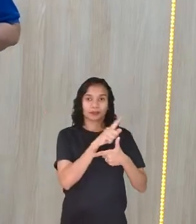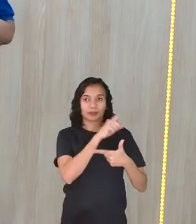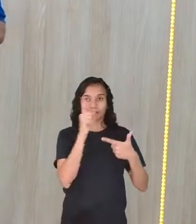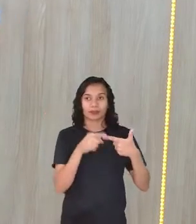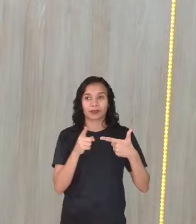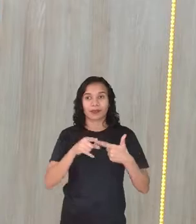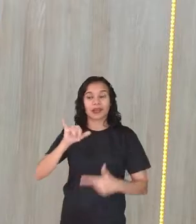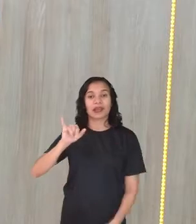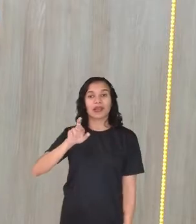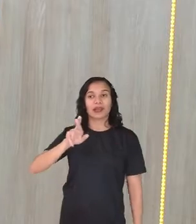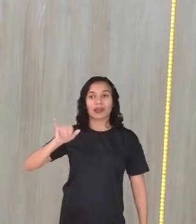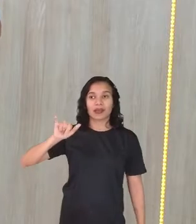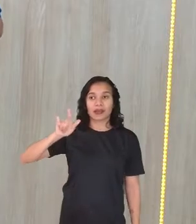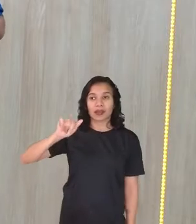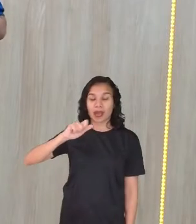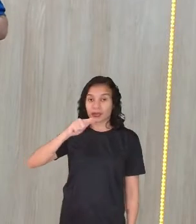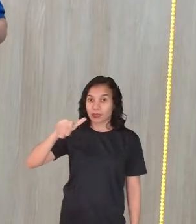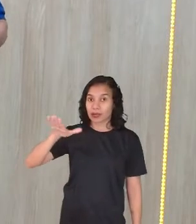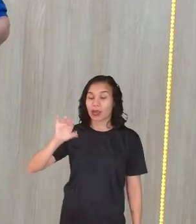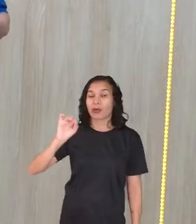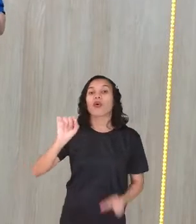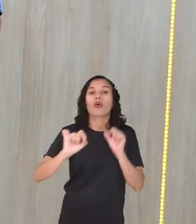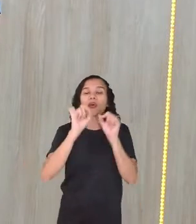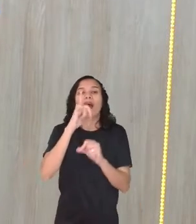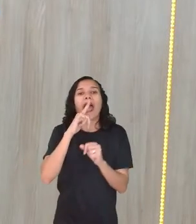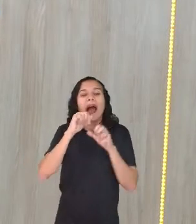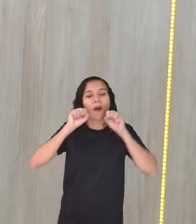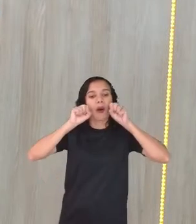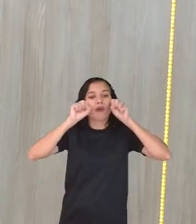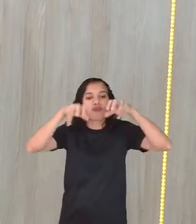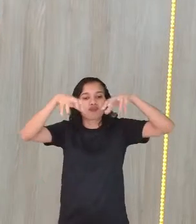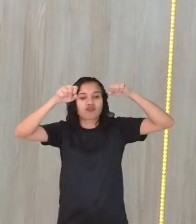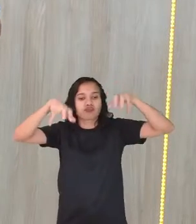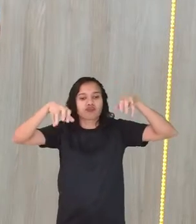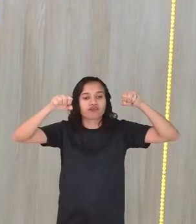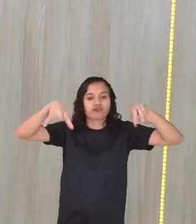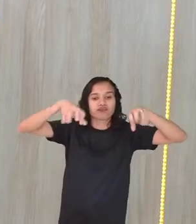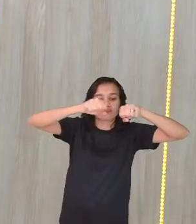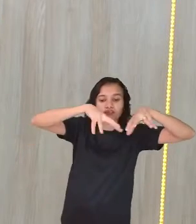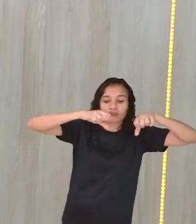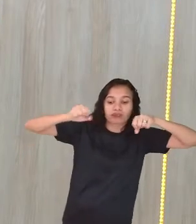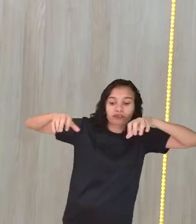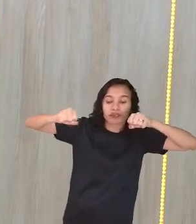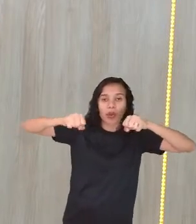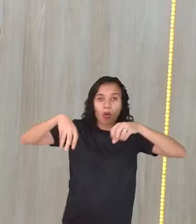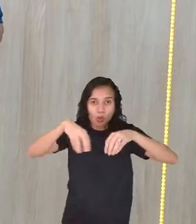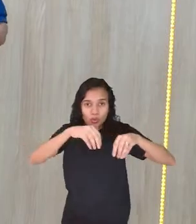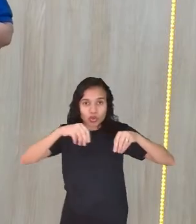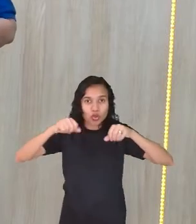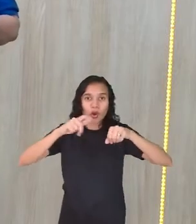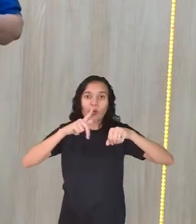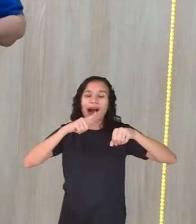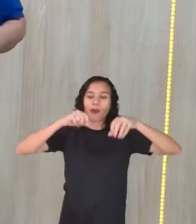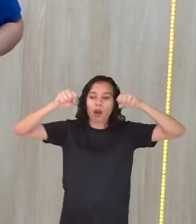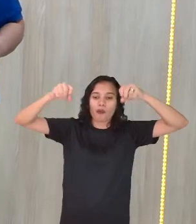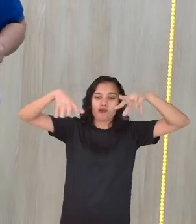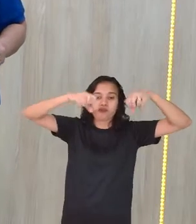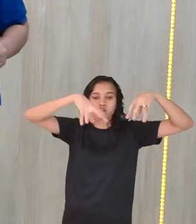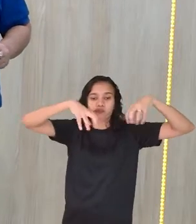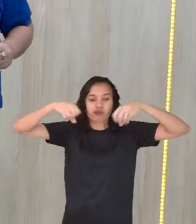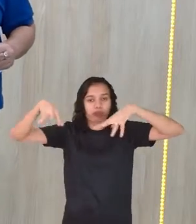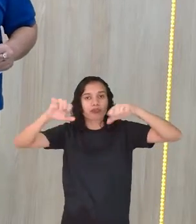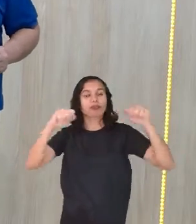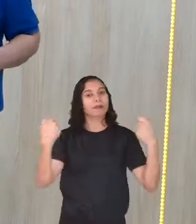da irrigação. A irrigação, colocar água, né? Molhar esse solo. A planta precisa de água para